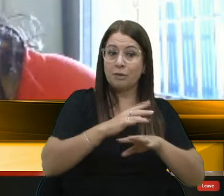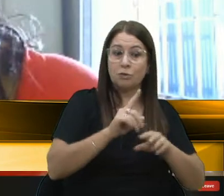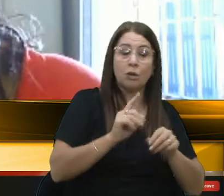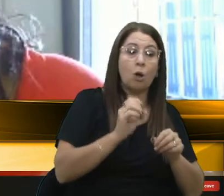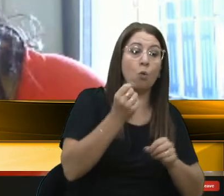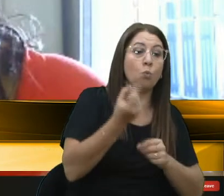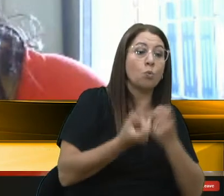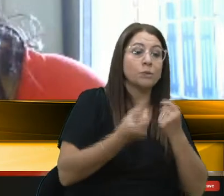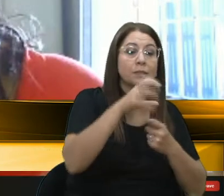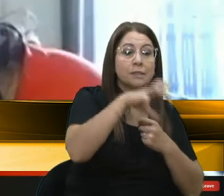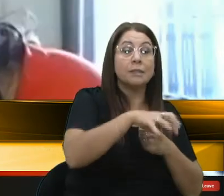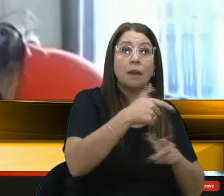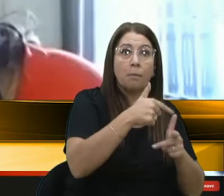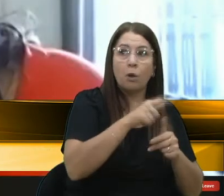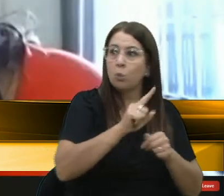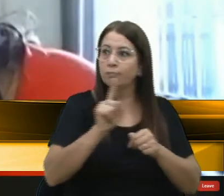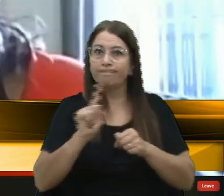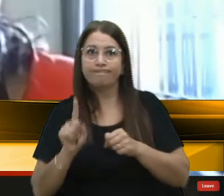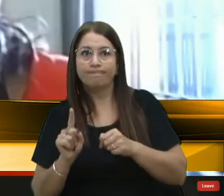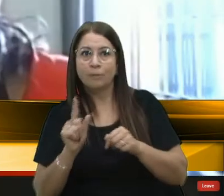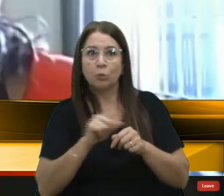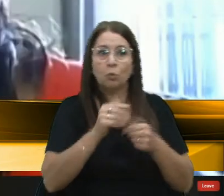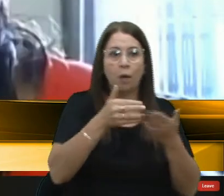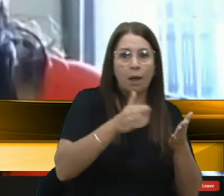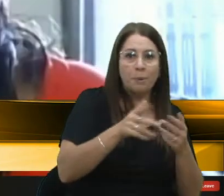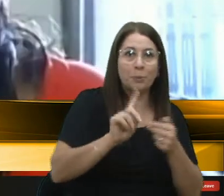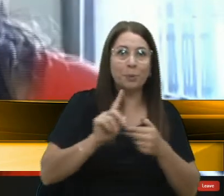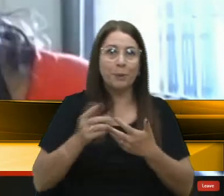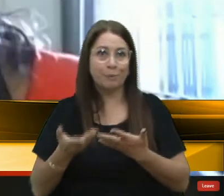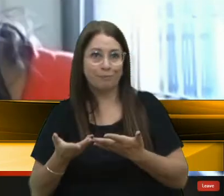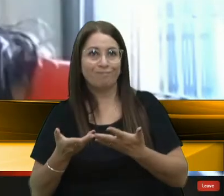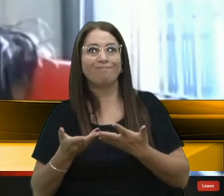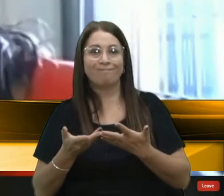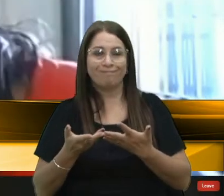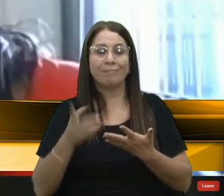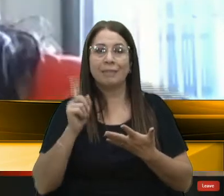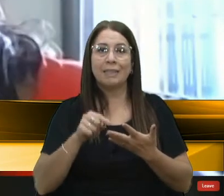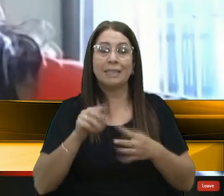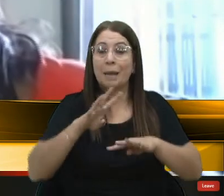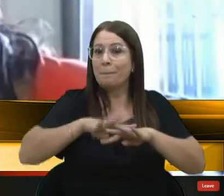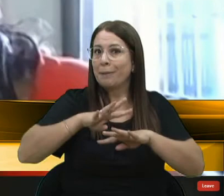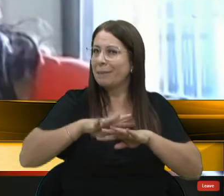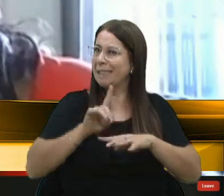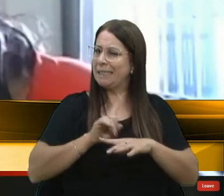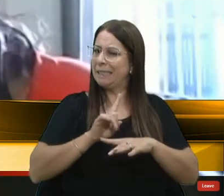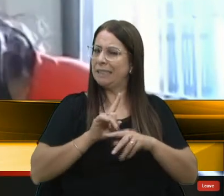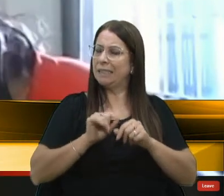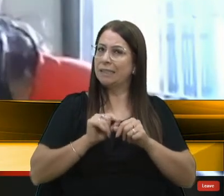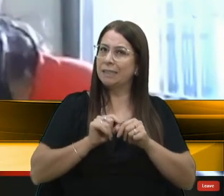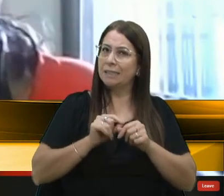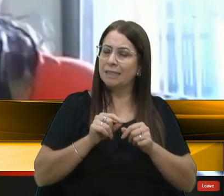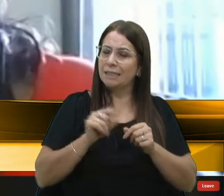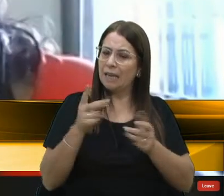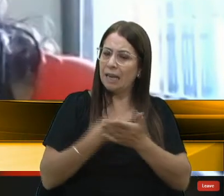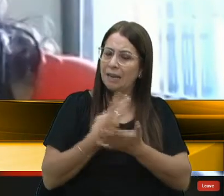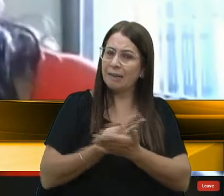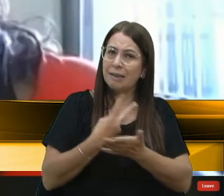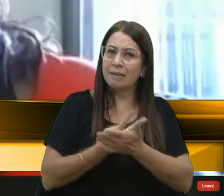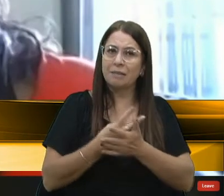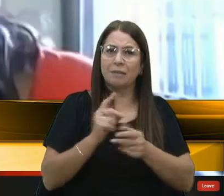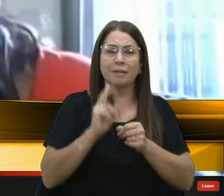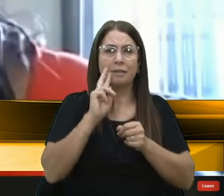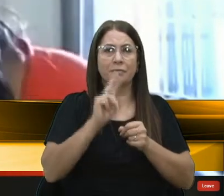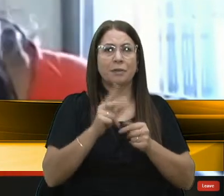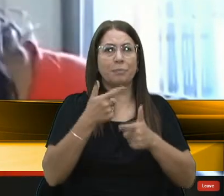não trabalham, e alguns abrem, outros não abrem. Então, essa matemática mal feita, né, ela acaba gerando